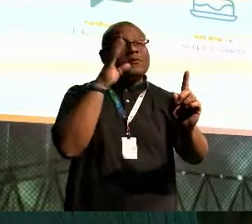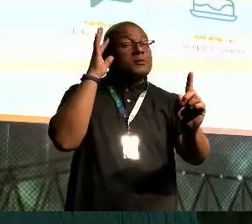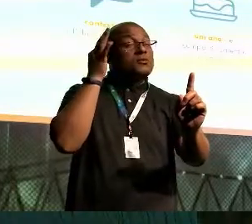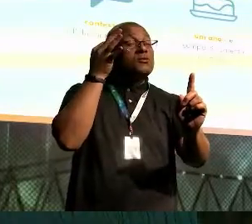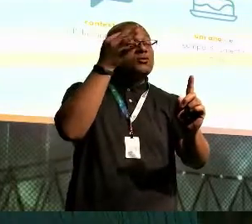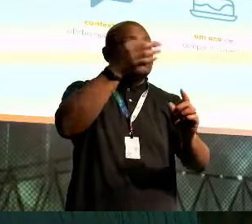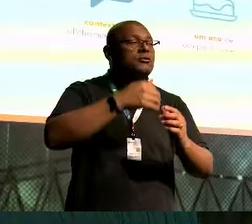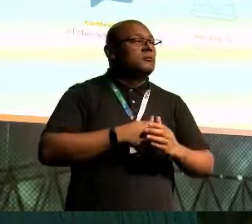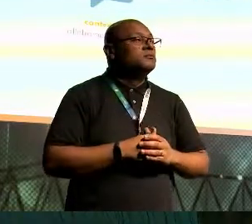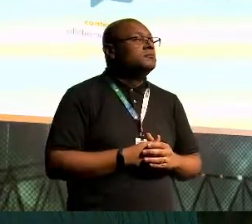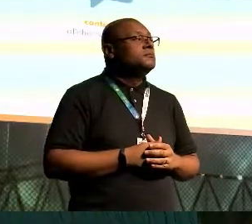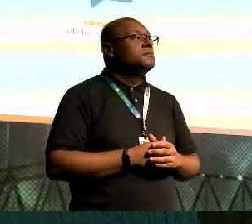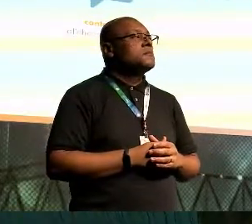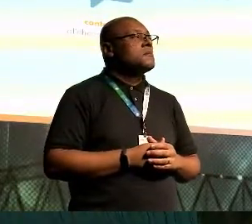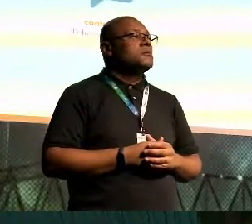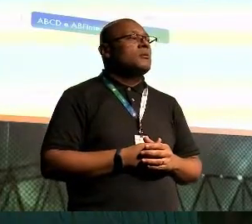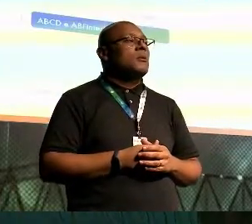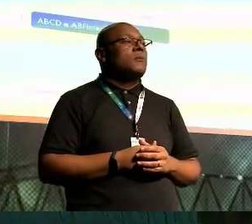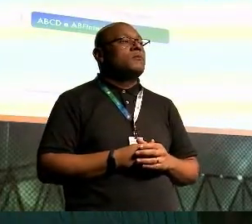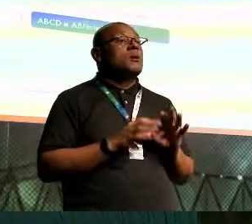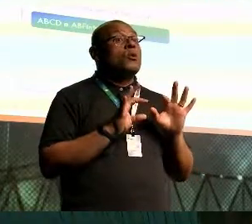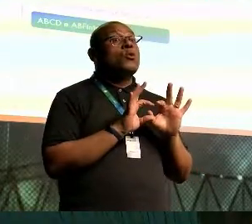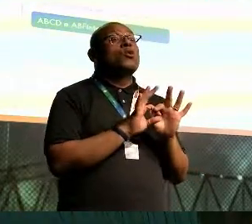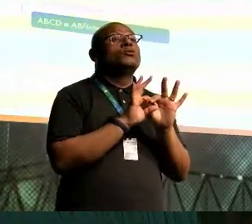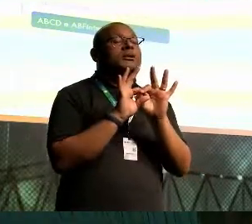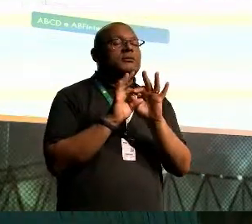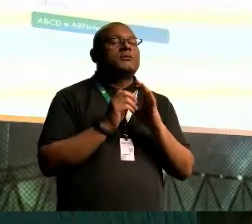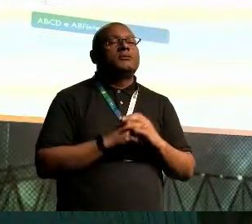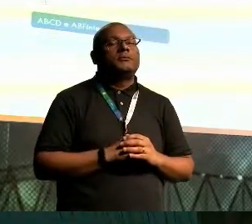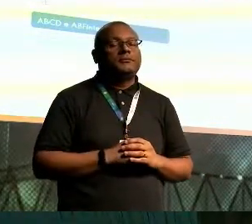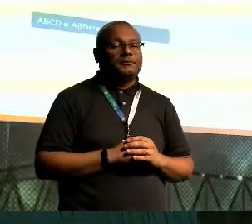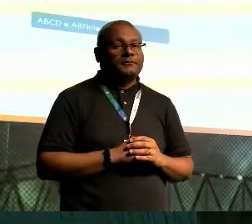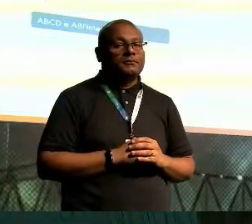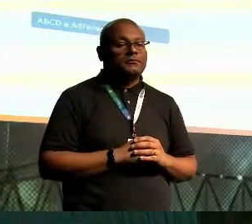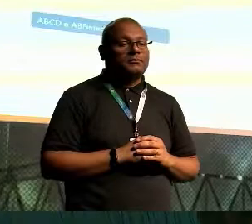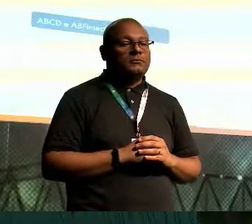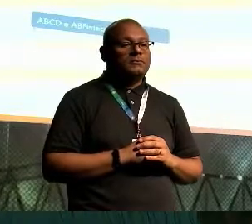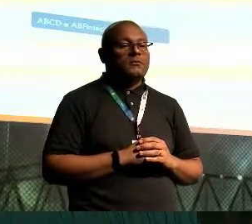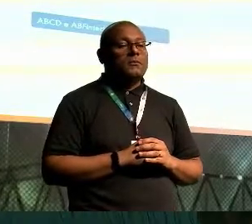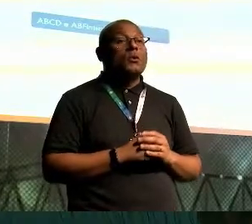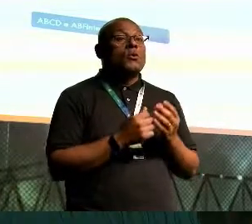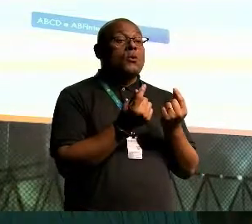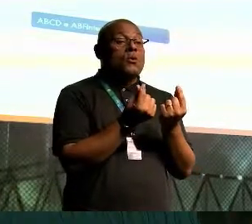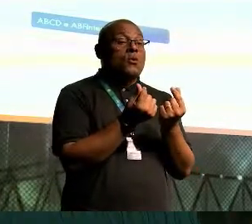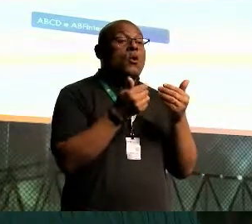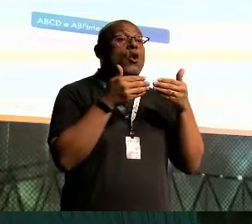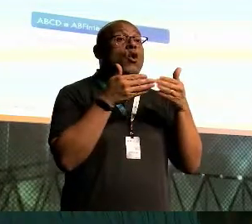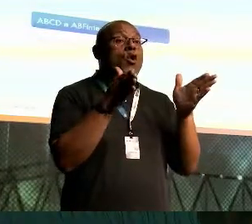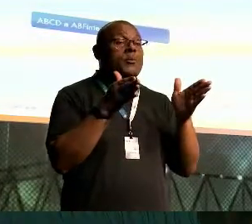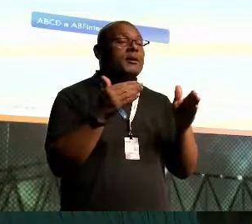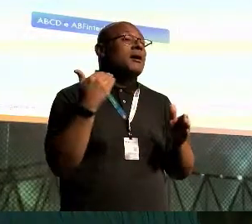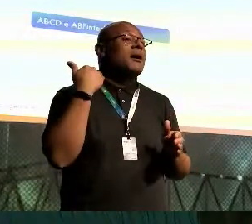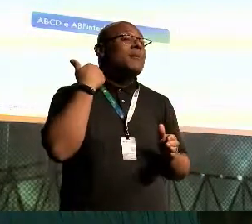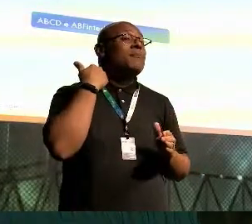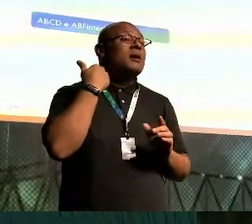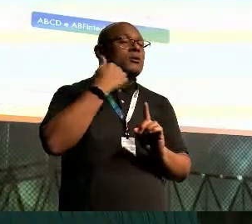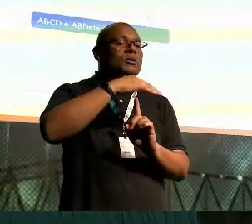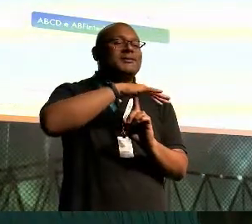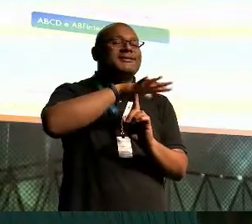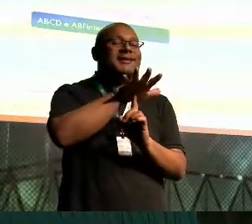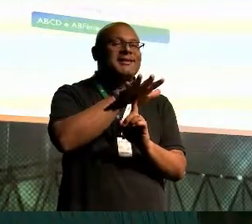Finance para o futuro. Contexto, então. O Open Finance é um projeto do Banco Central e